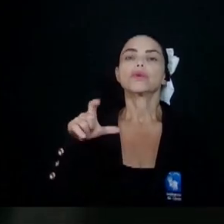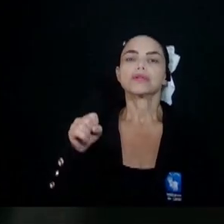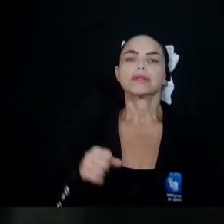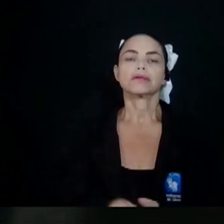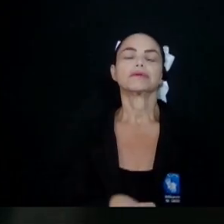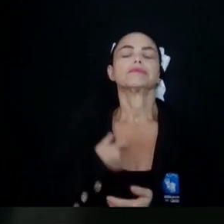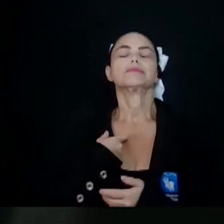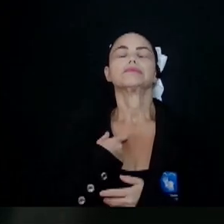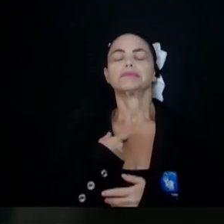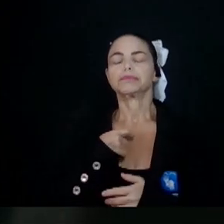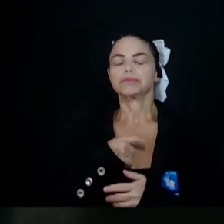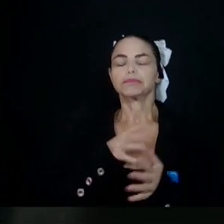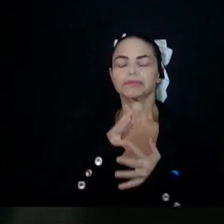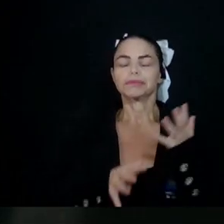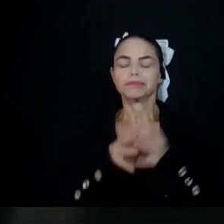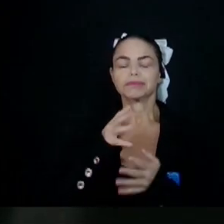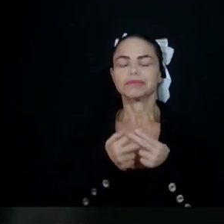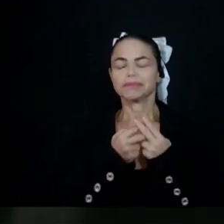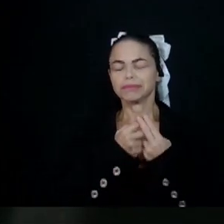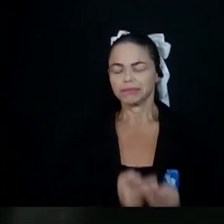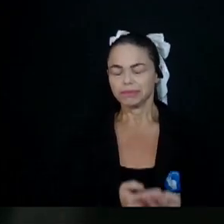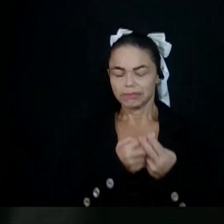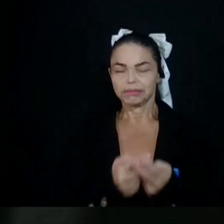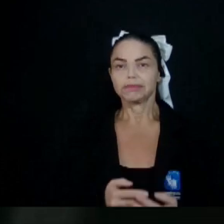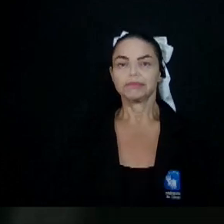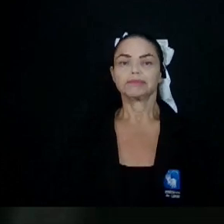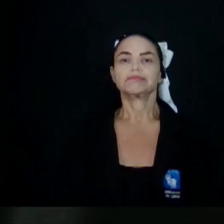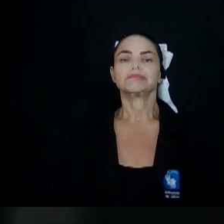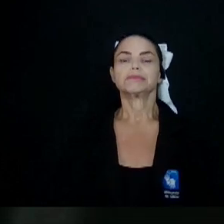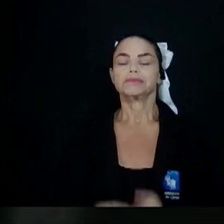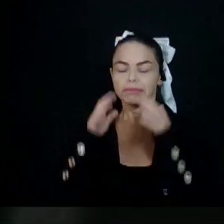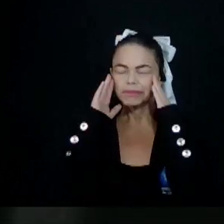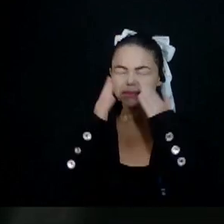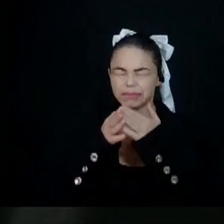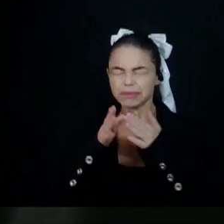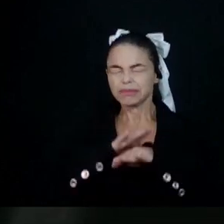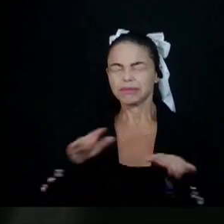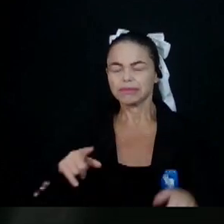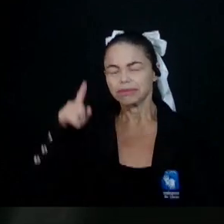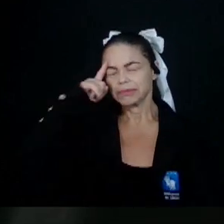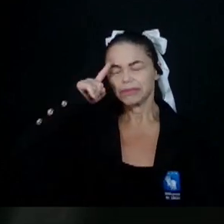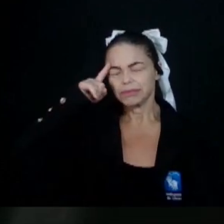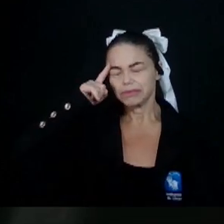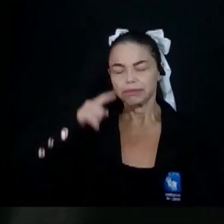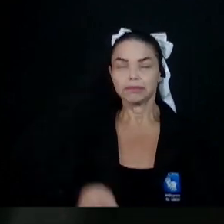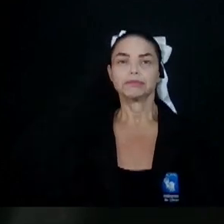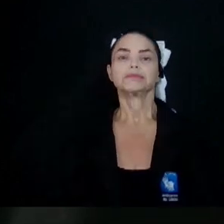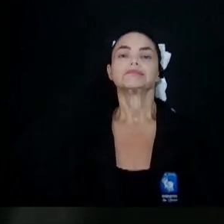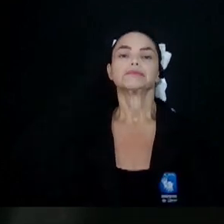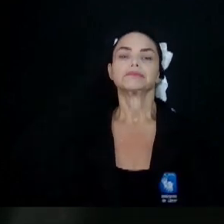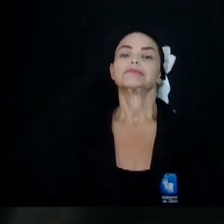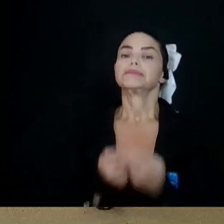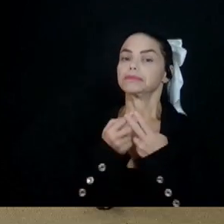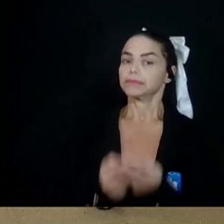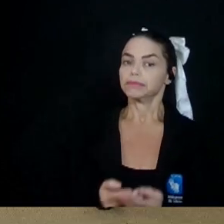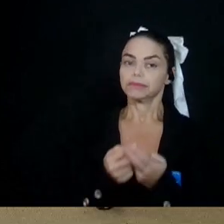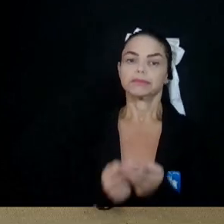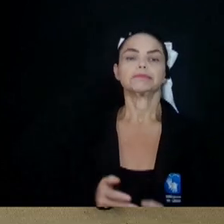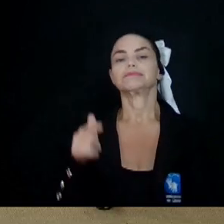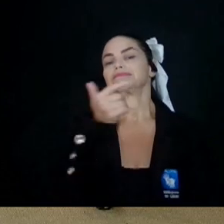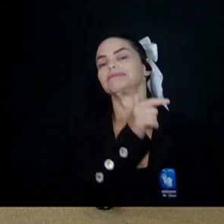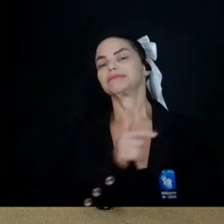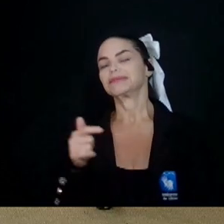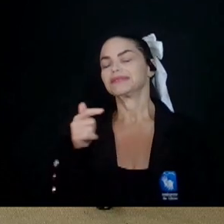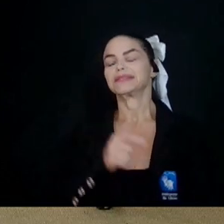a paciência e a capacidade da concentração das crianças no dia a dia. Olha, paciência as crianças já não têm mais, né,